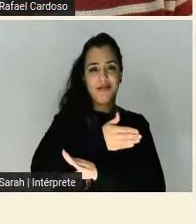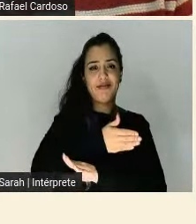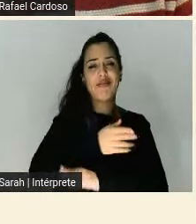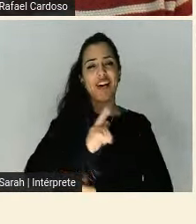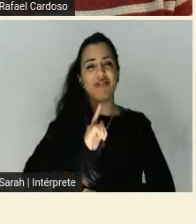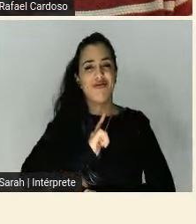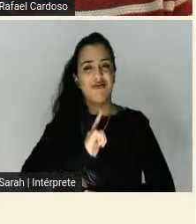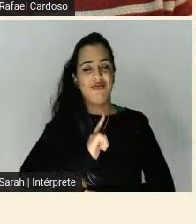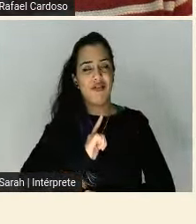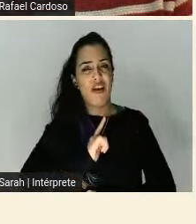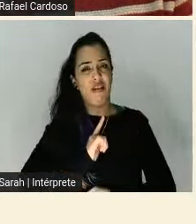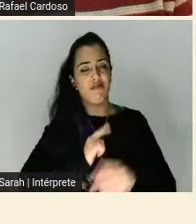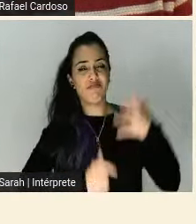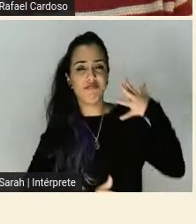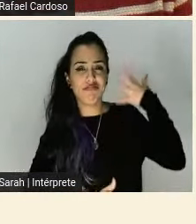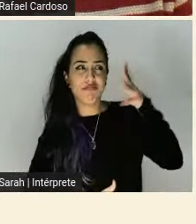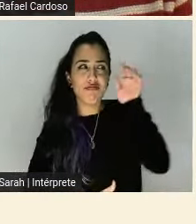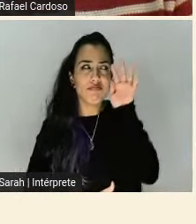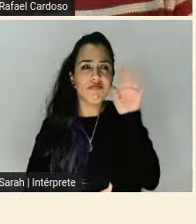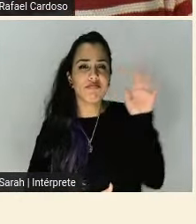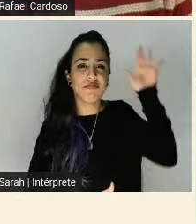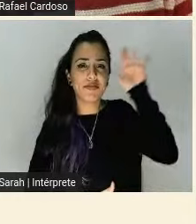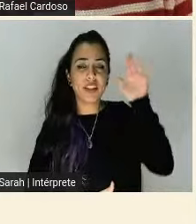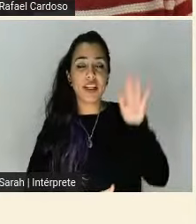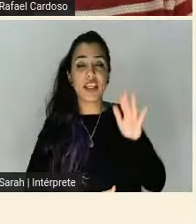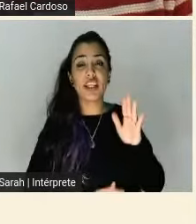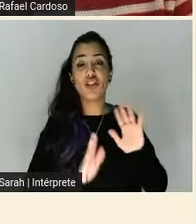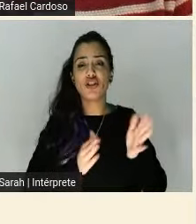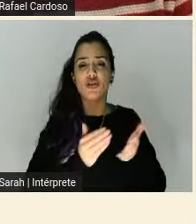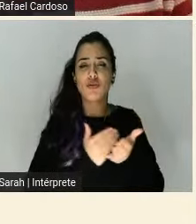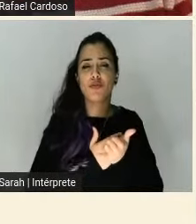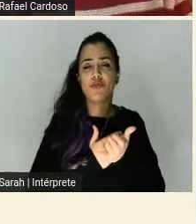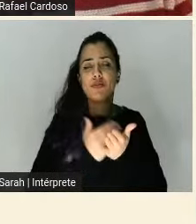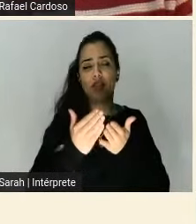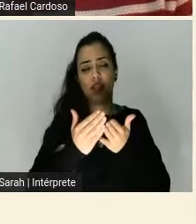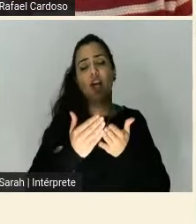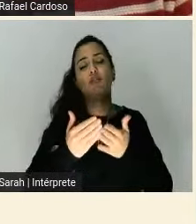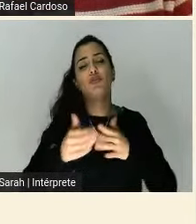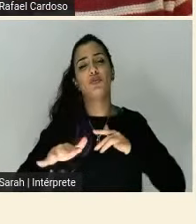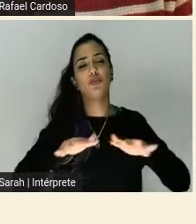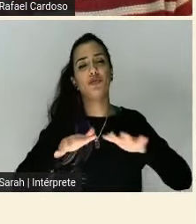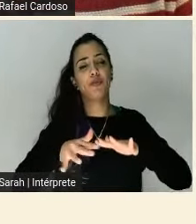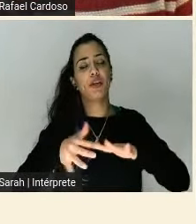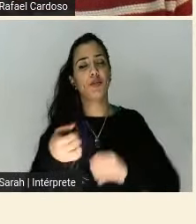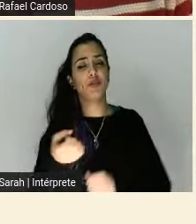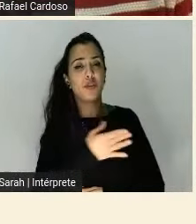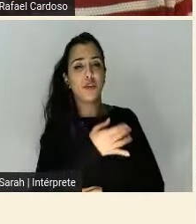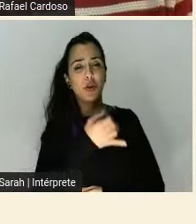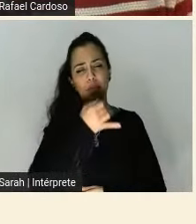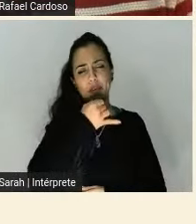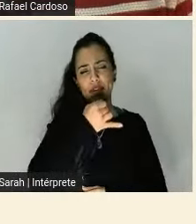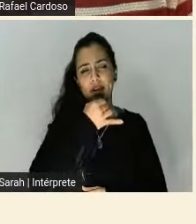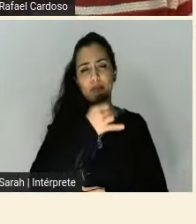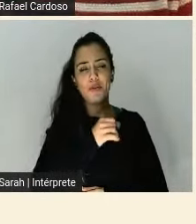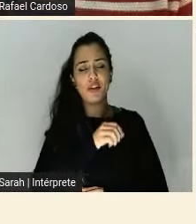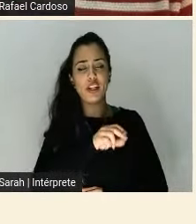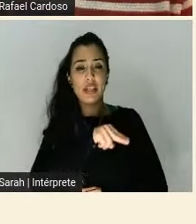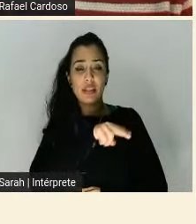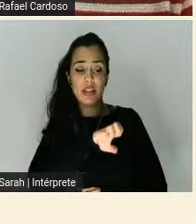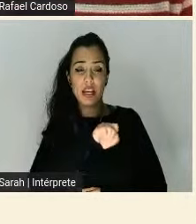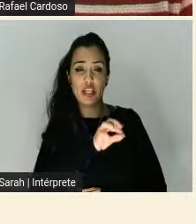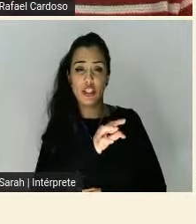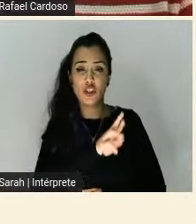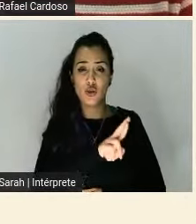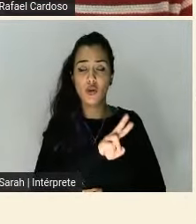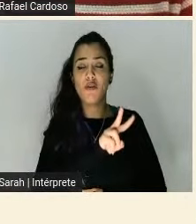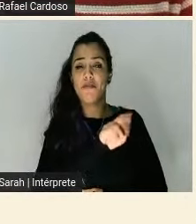primeira mão o surgimento do movimento modernista, como Tristão de Ataíde ou Nestor Vitor. Para eles, o